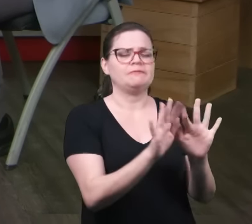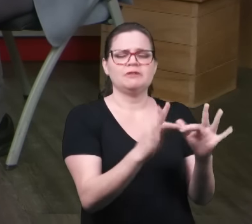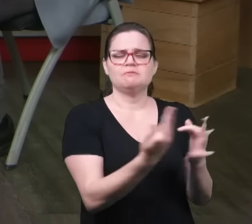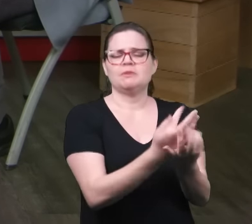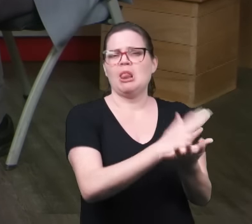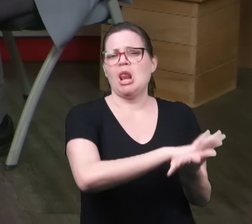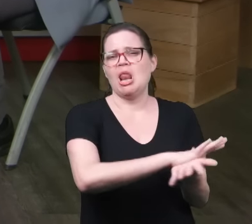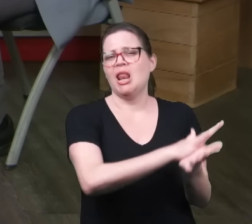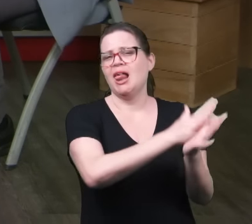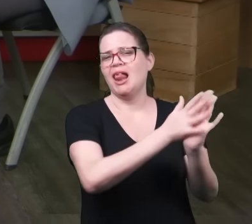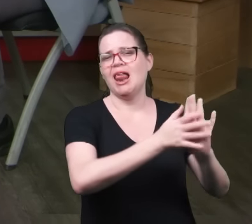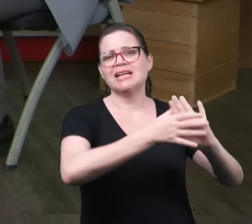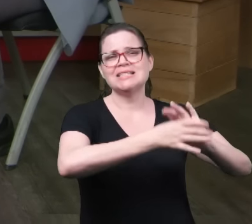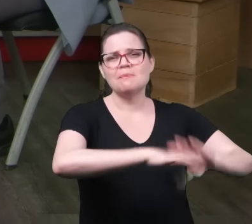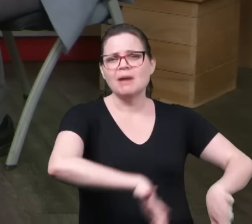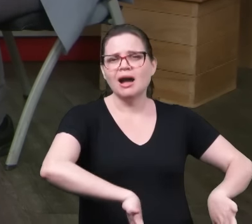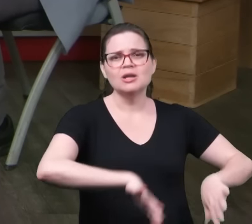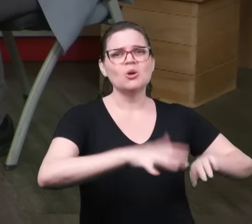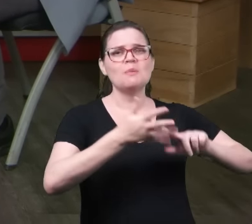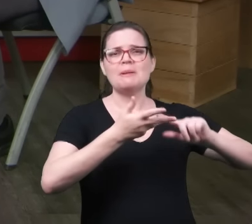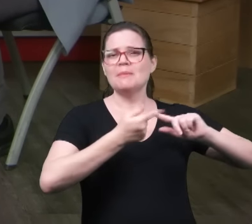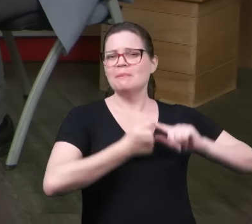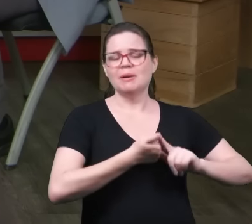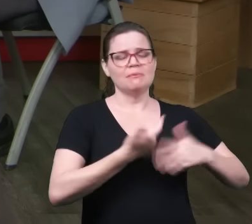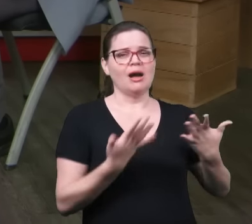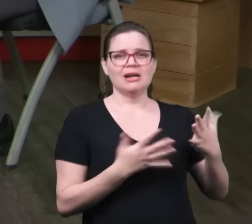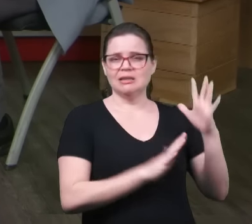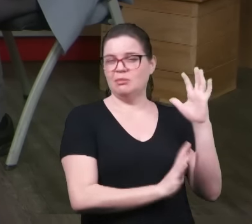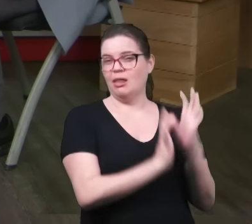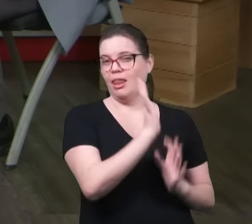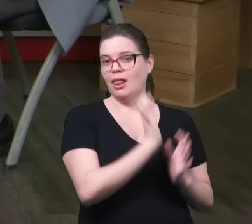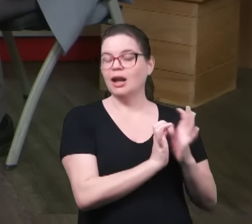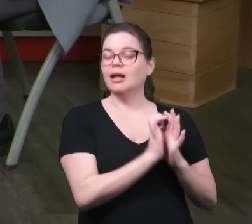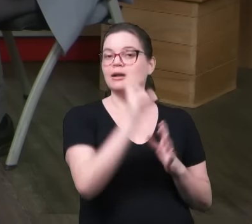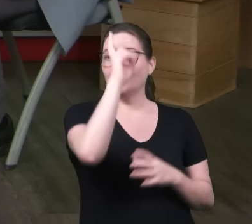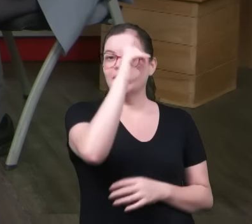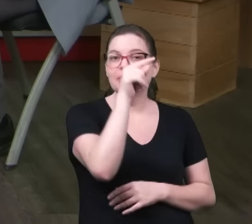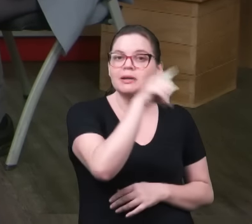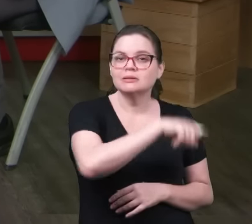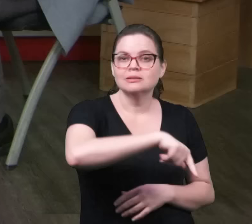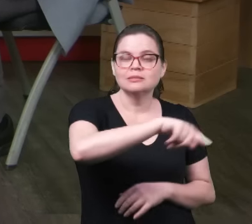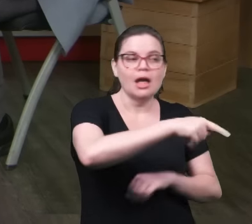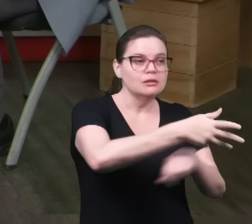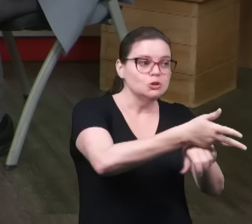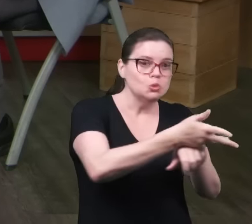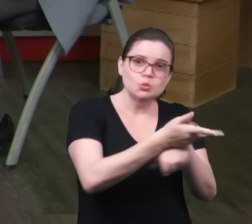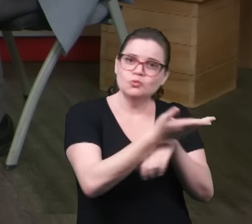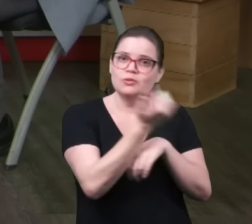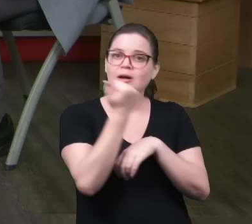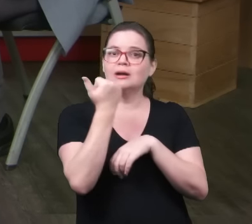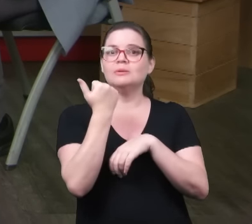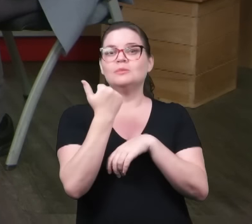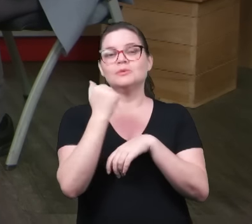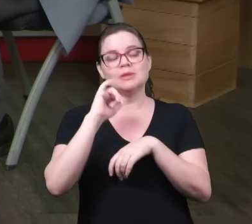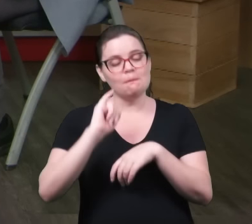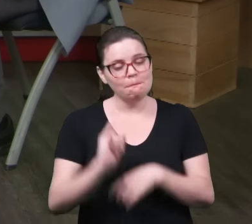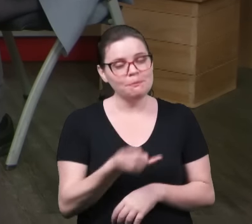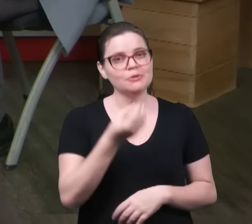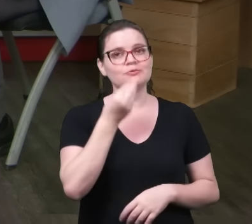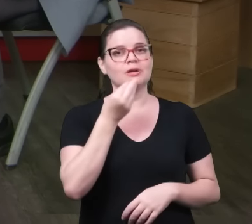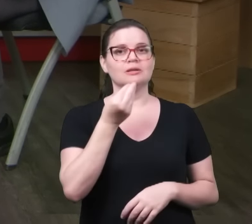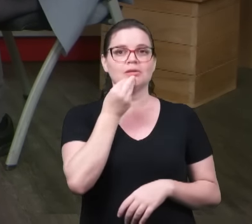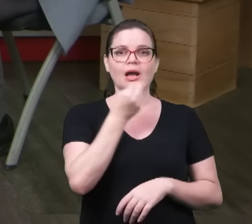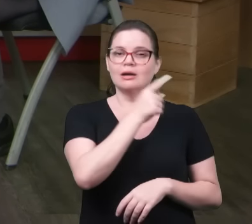estão destruídas ou se destruindo. Essa pessoa pode, nesse